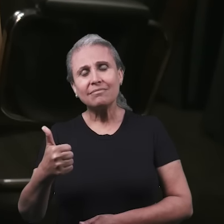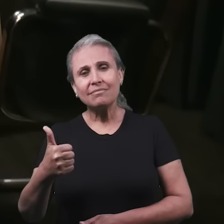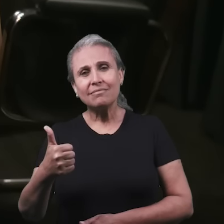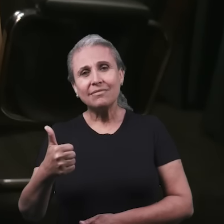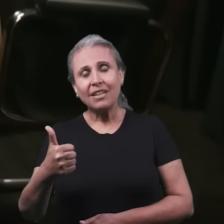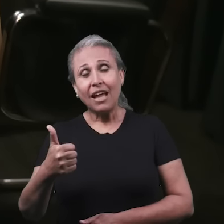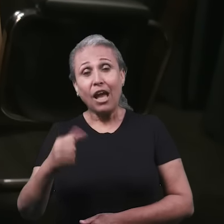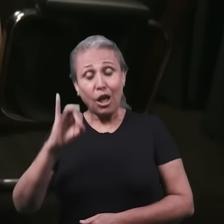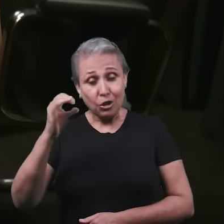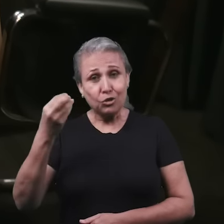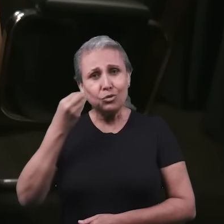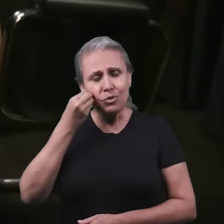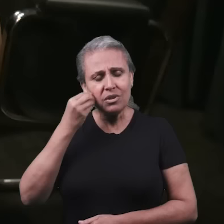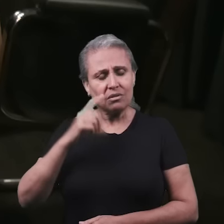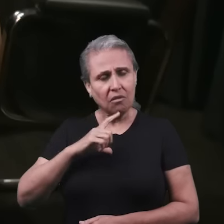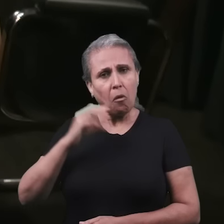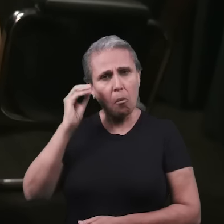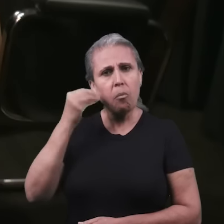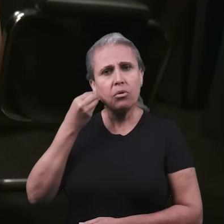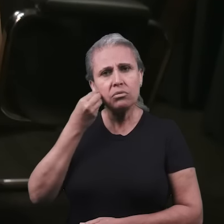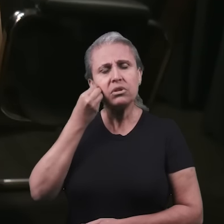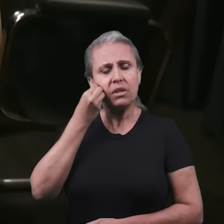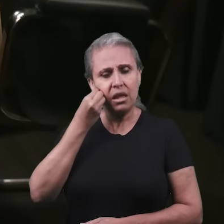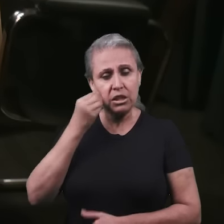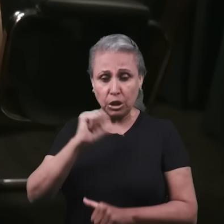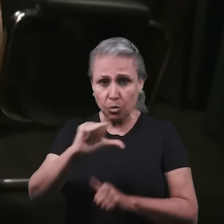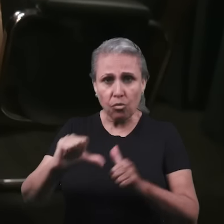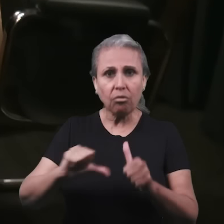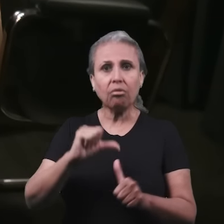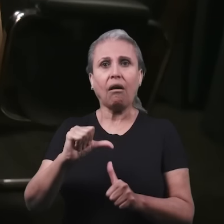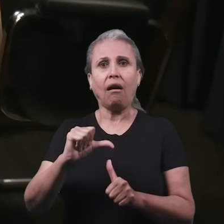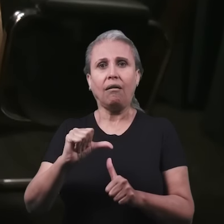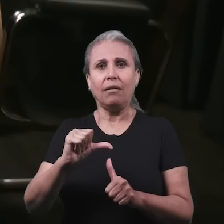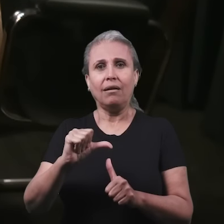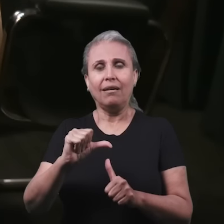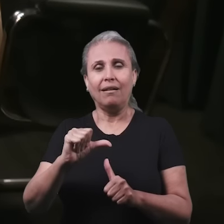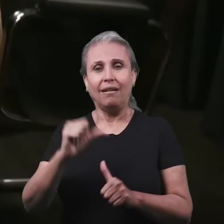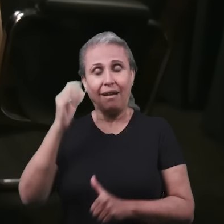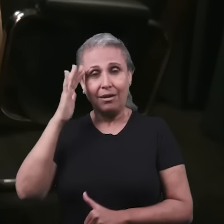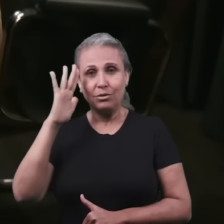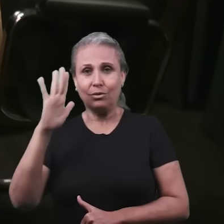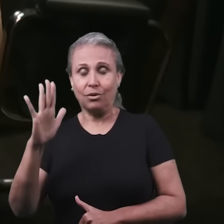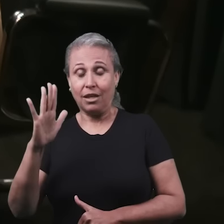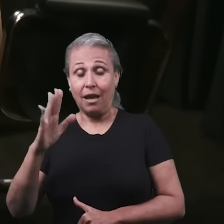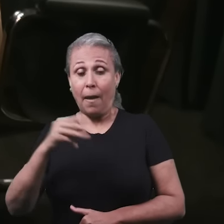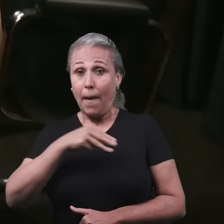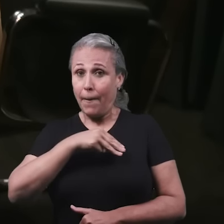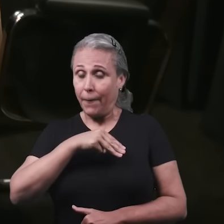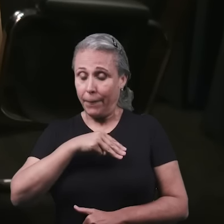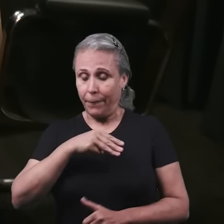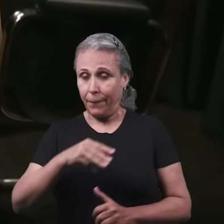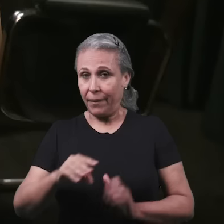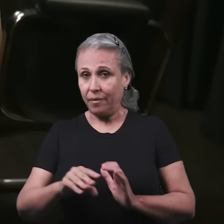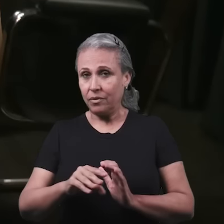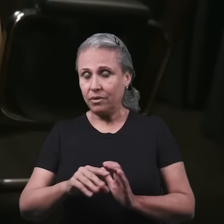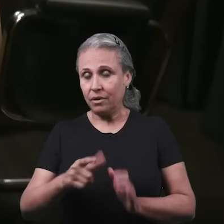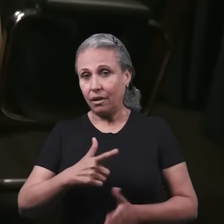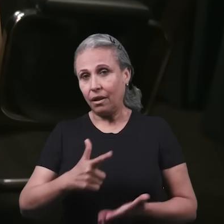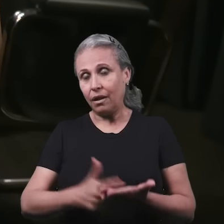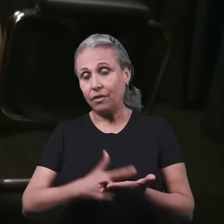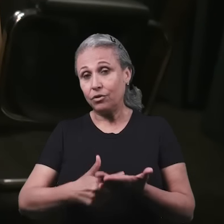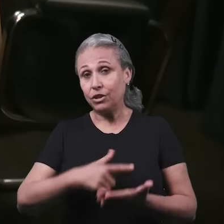o final da sua história, não foi isso? Sim, me chama a atenção, por exemplo, em Mateus 26, 50, né?